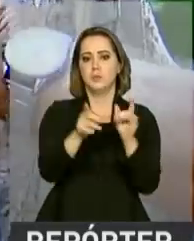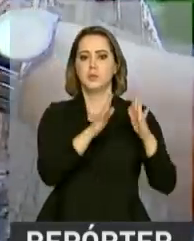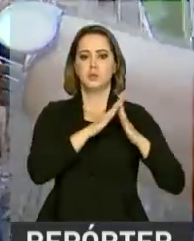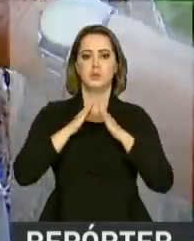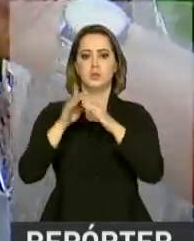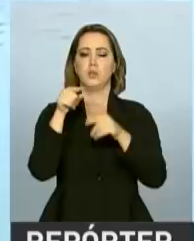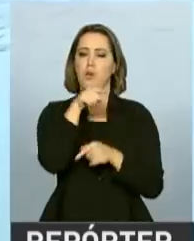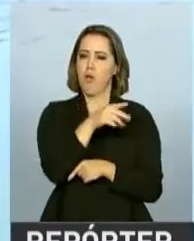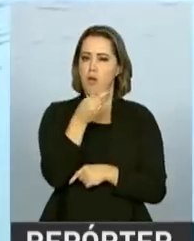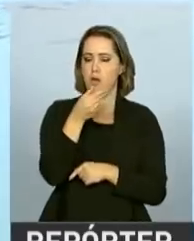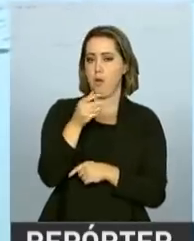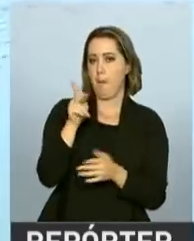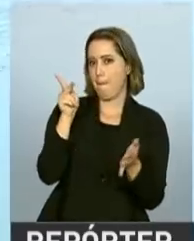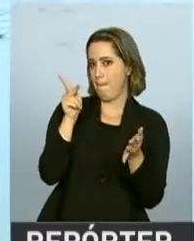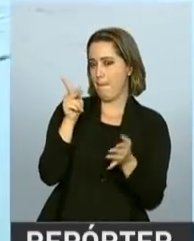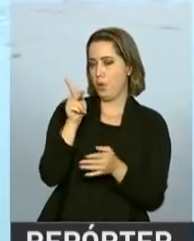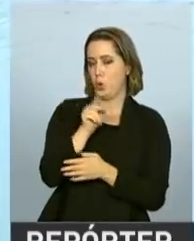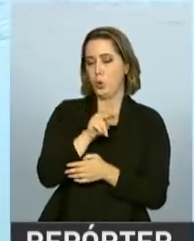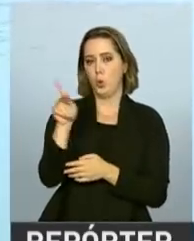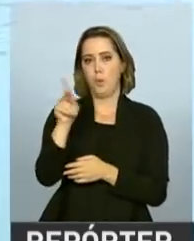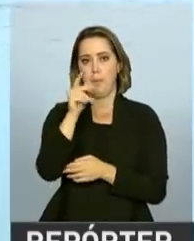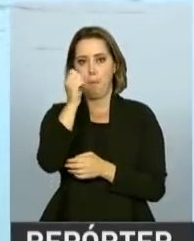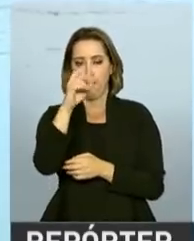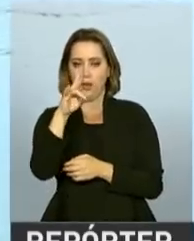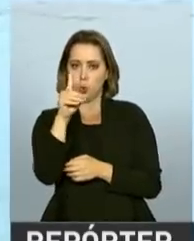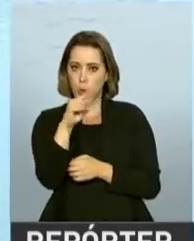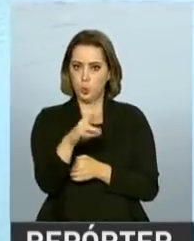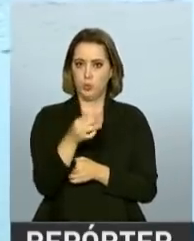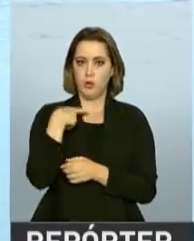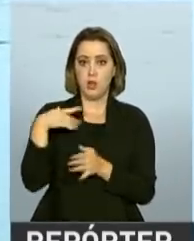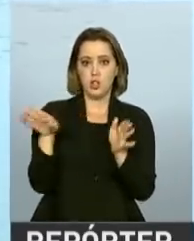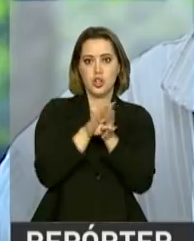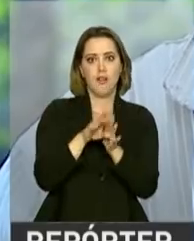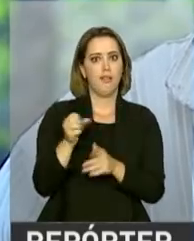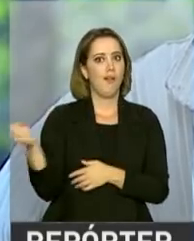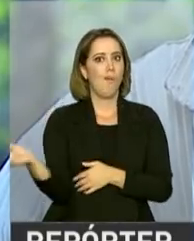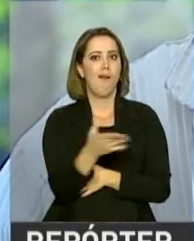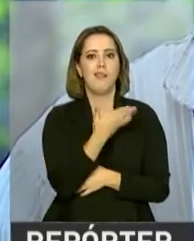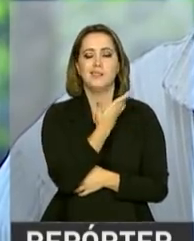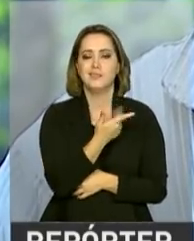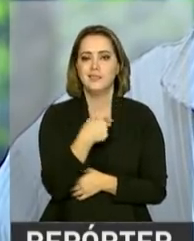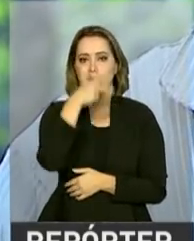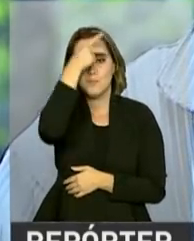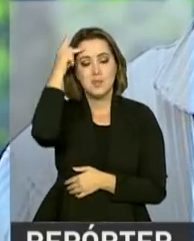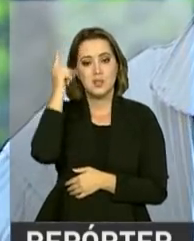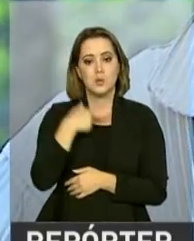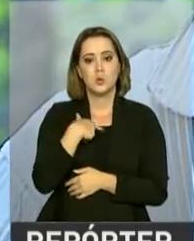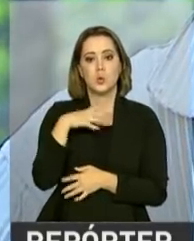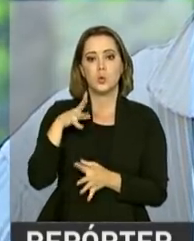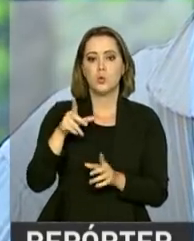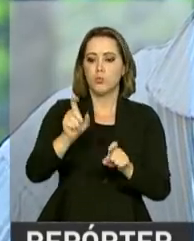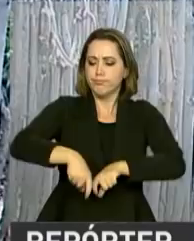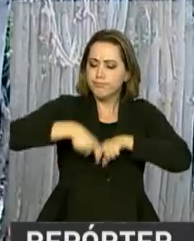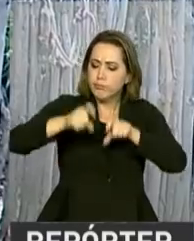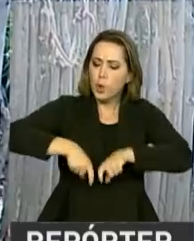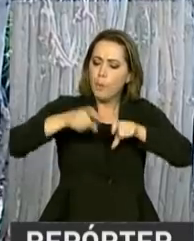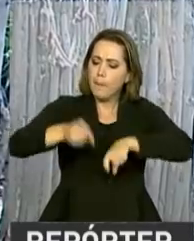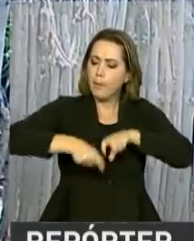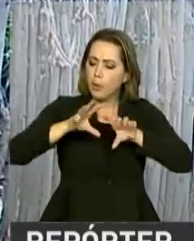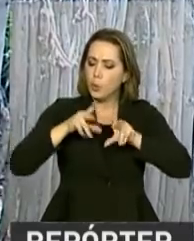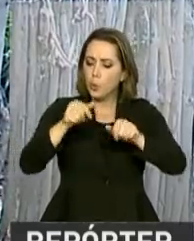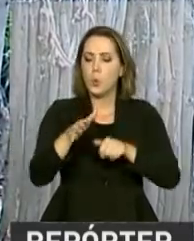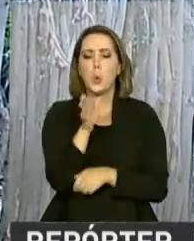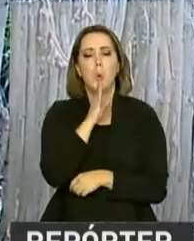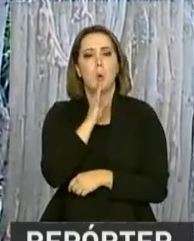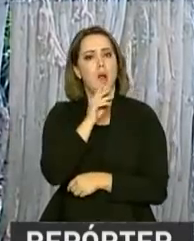o seu Pedro, a chegada da água é mais que uma novidade. O agricultor tira tudo da terra e conhece